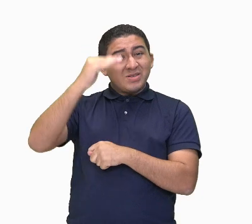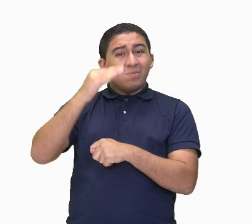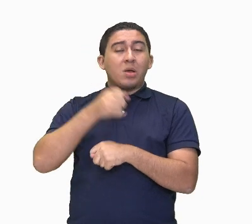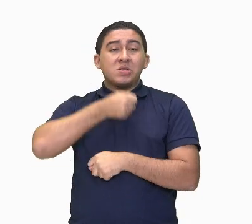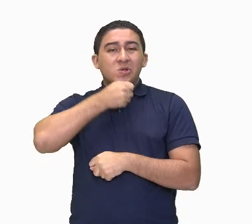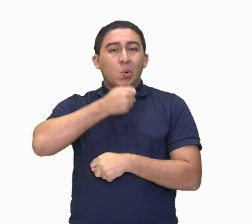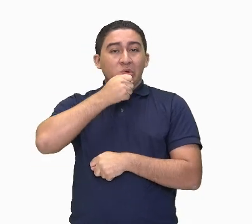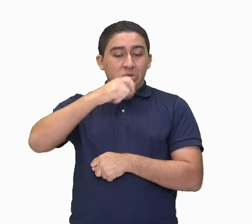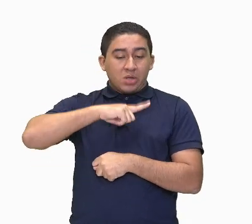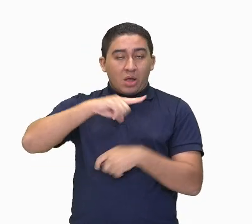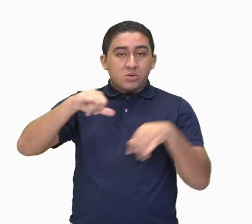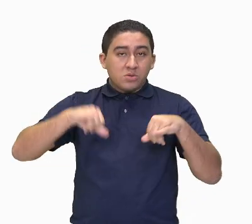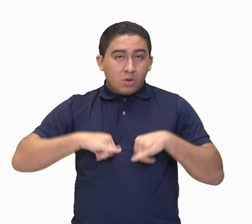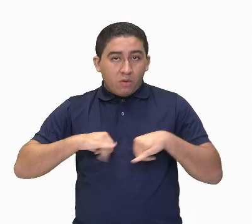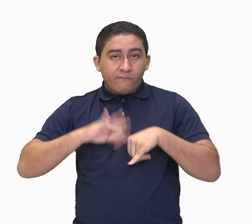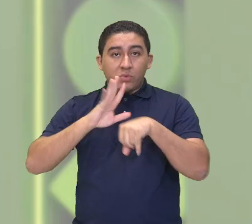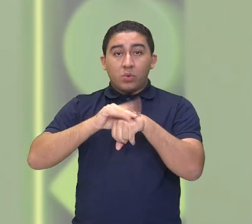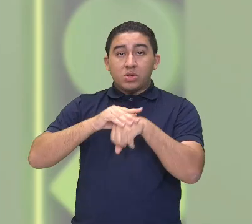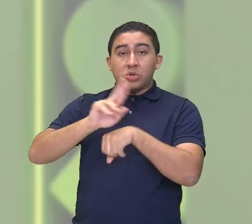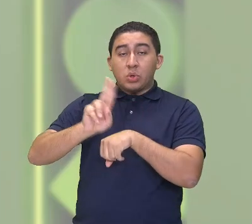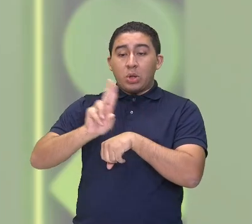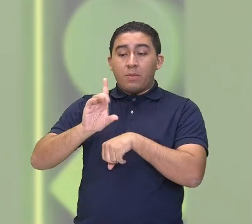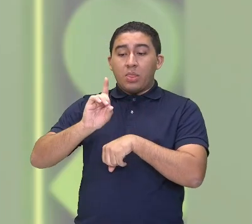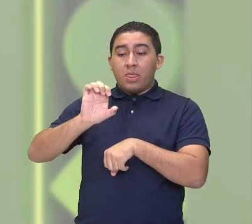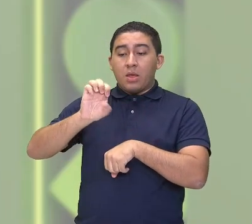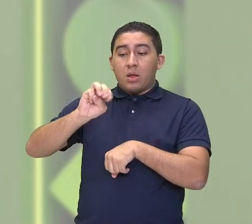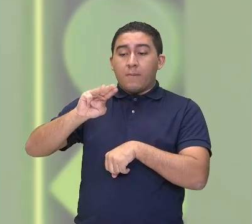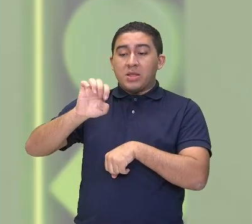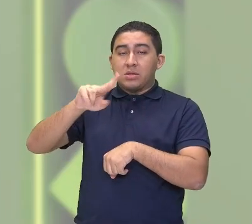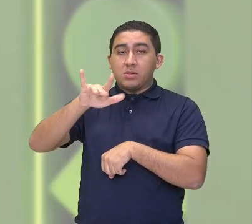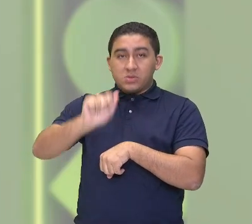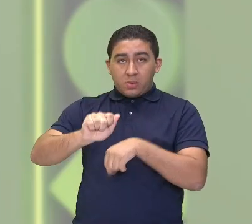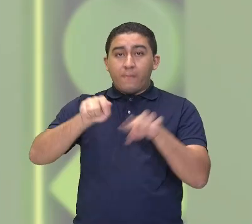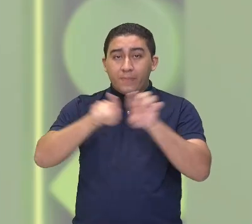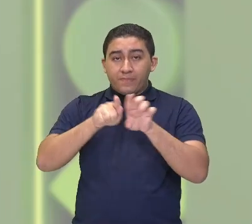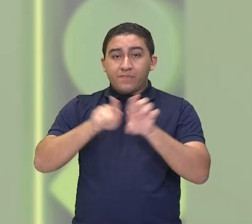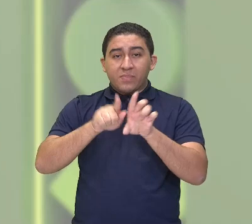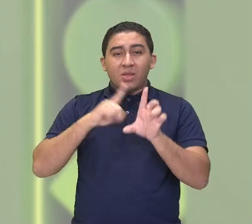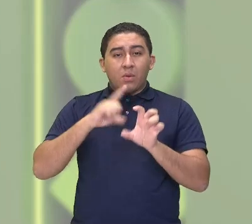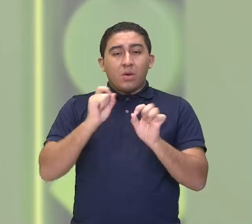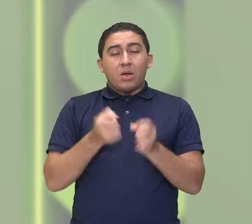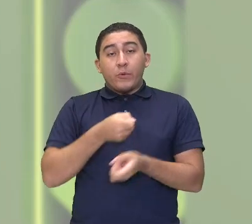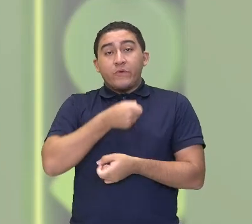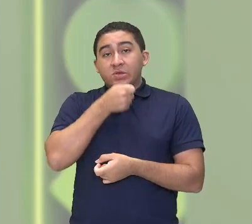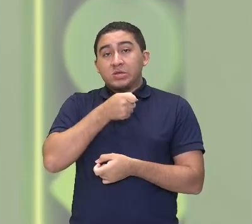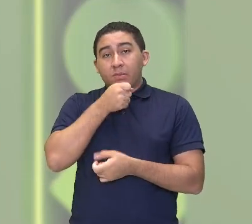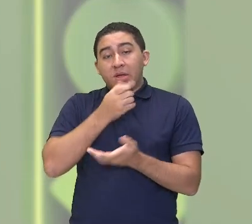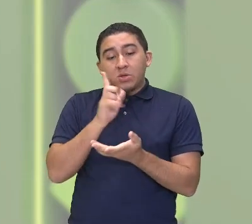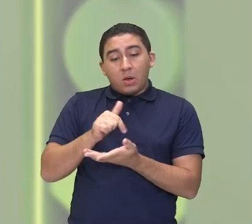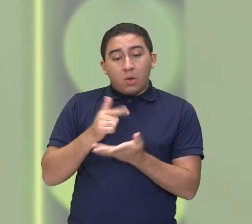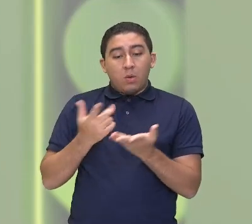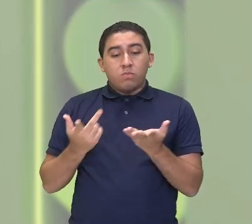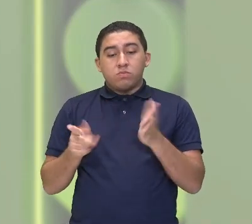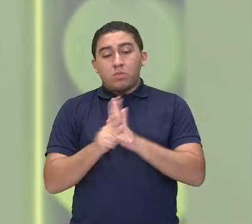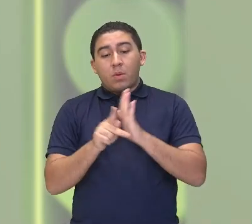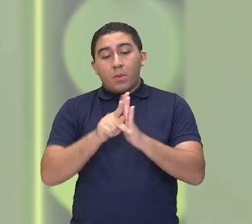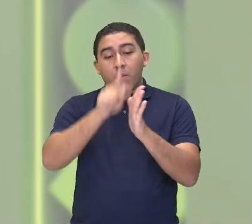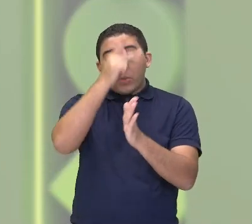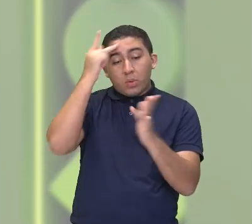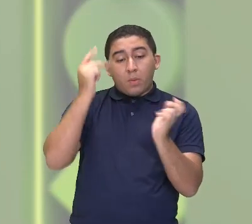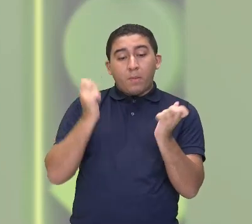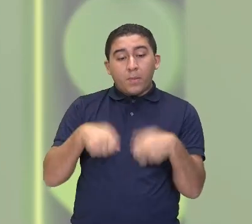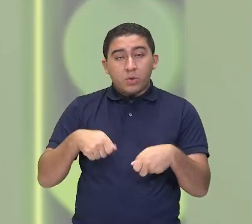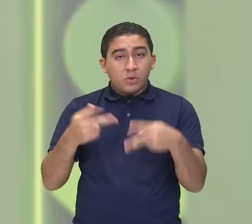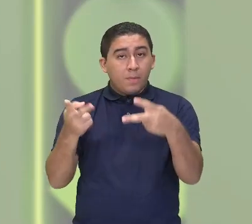gente viu, né, relacionado ali com o envelhecimento, né, dos neurônios, naquela etapa ali onde a gente pode observar justamente